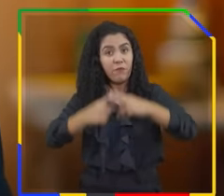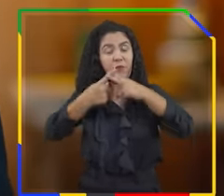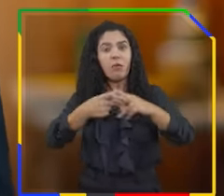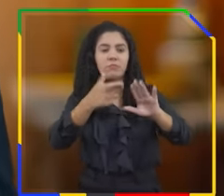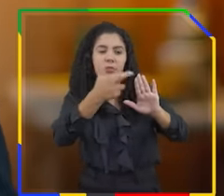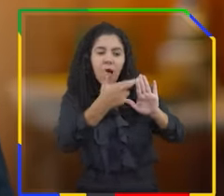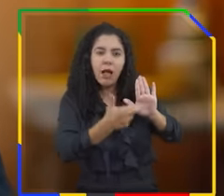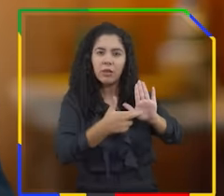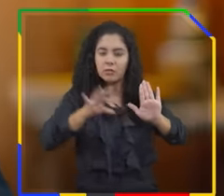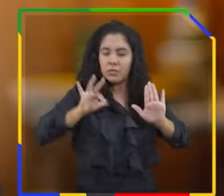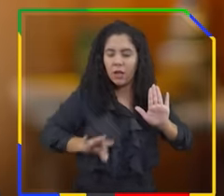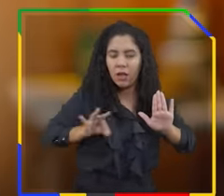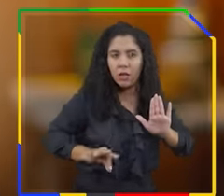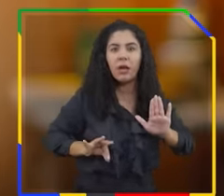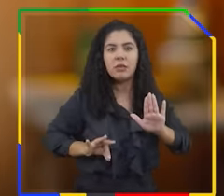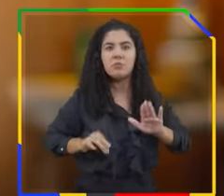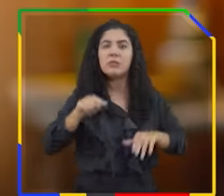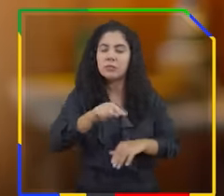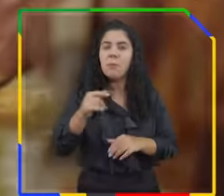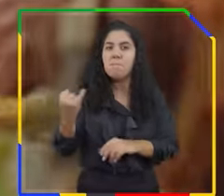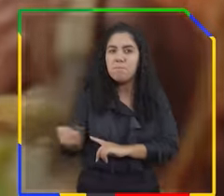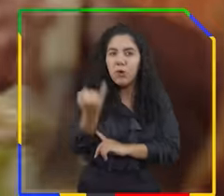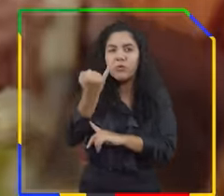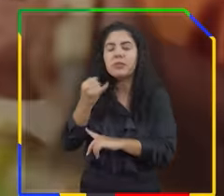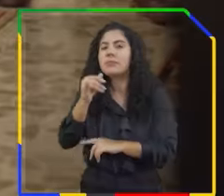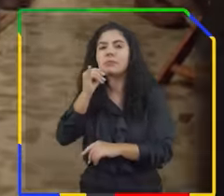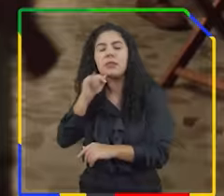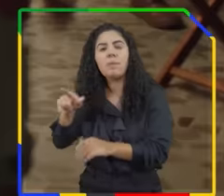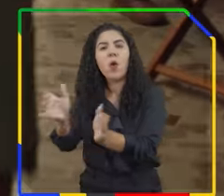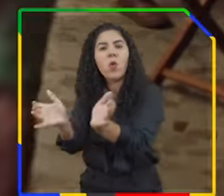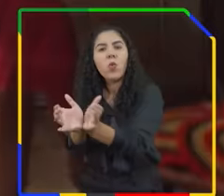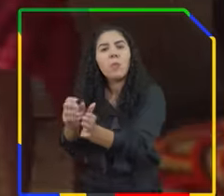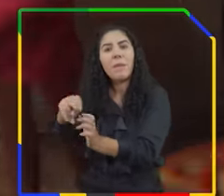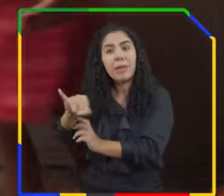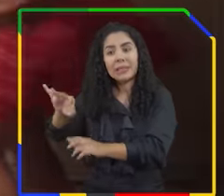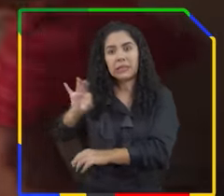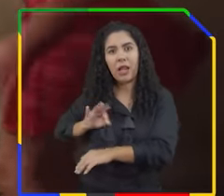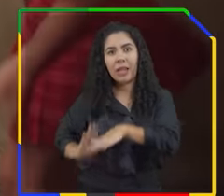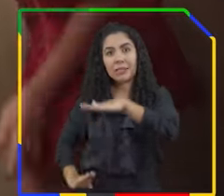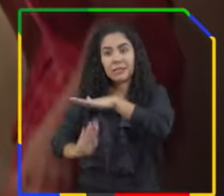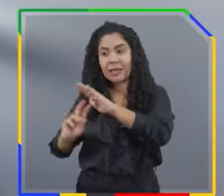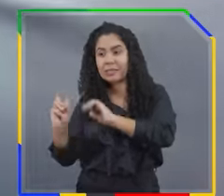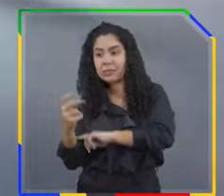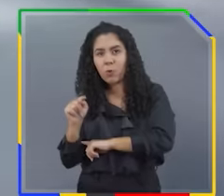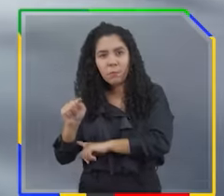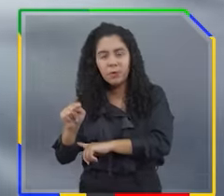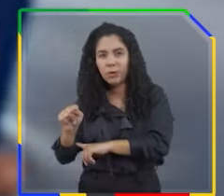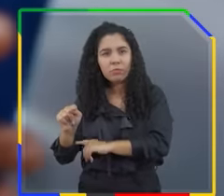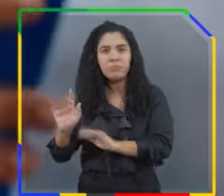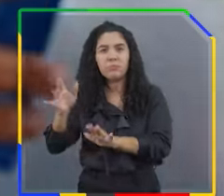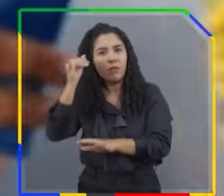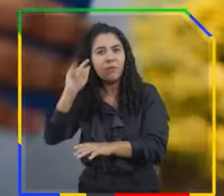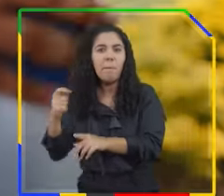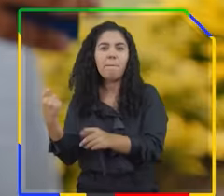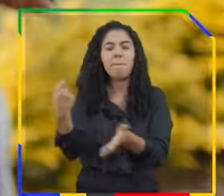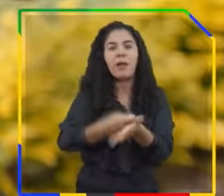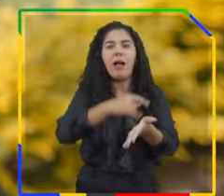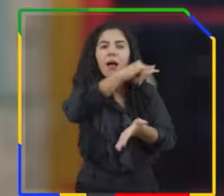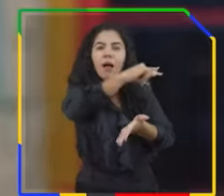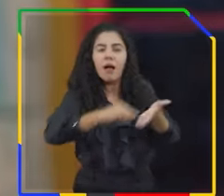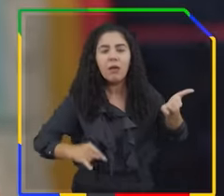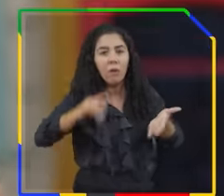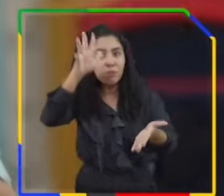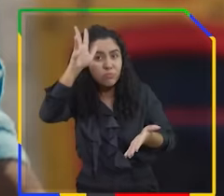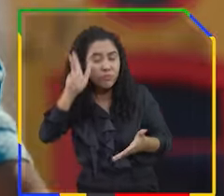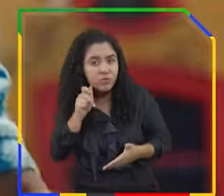renda, uma parte importante da classe média, que ganha até R$5.000 por mês, não pagará mais imposto de renda.